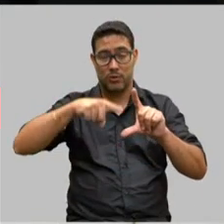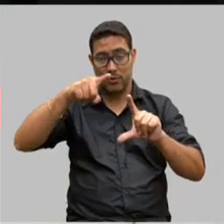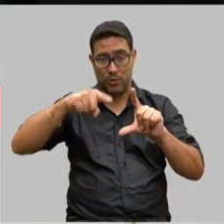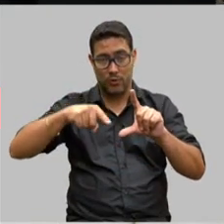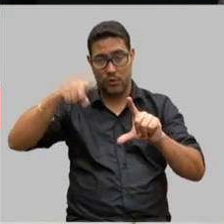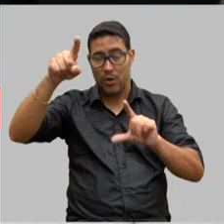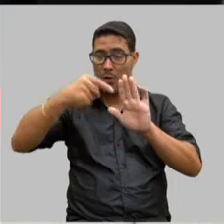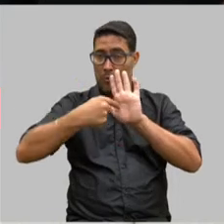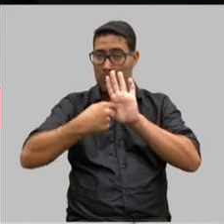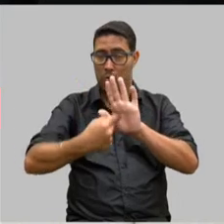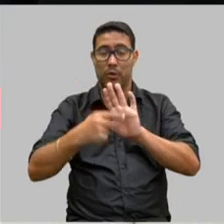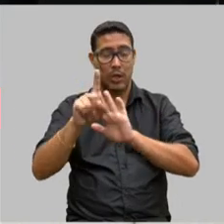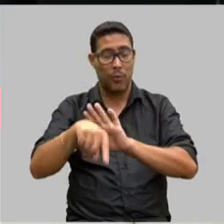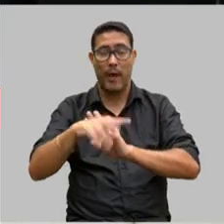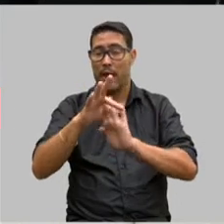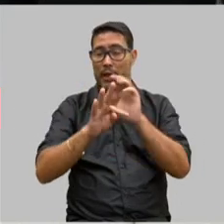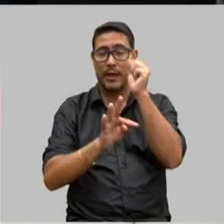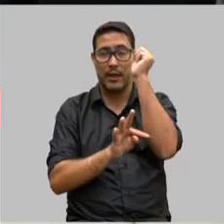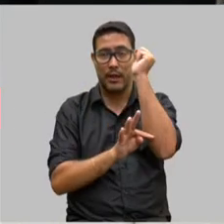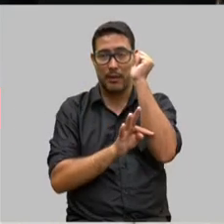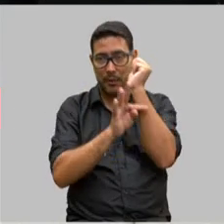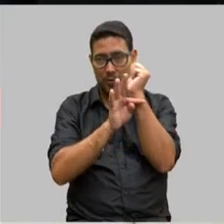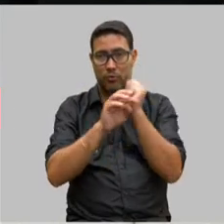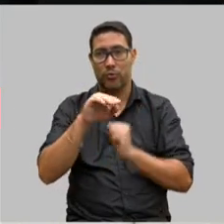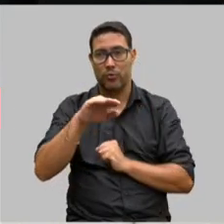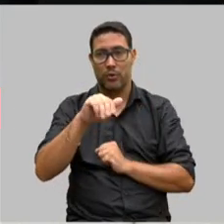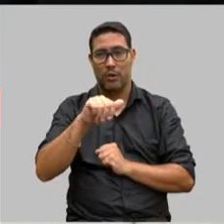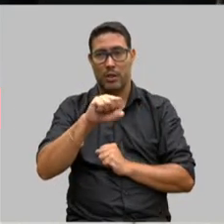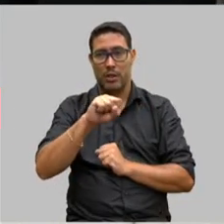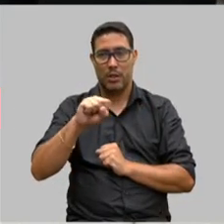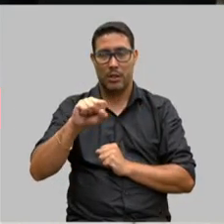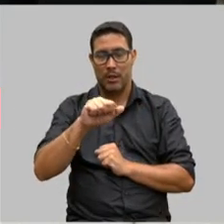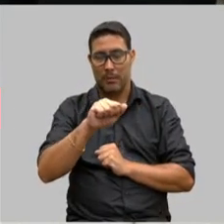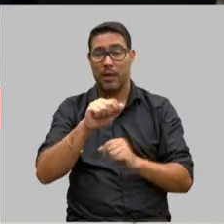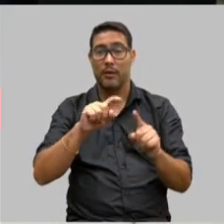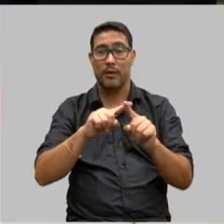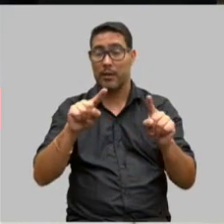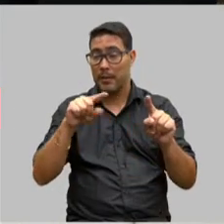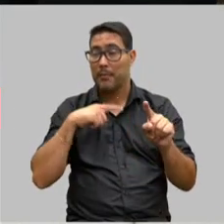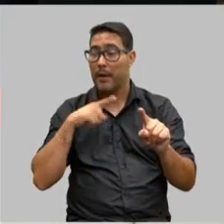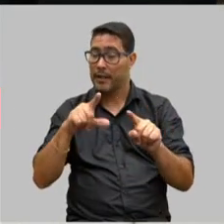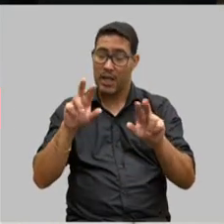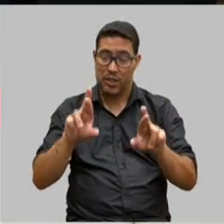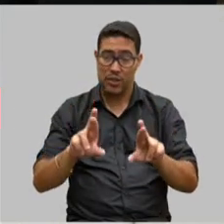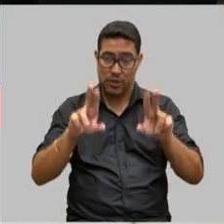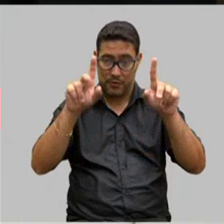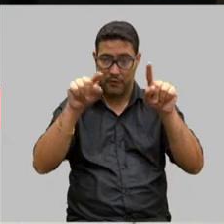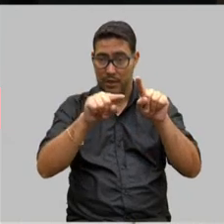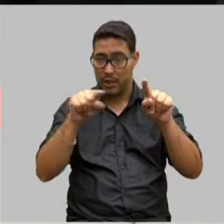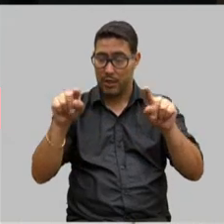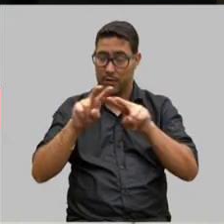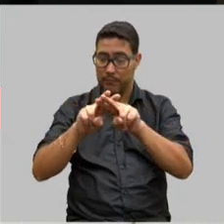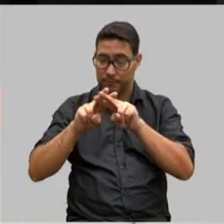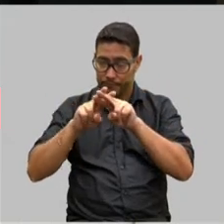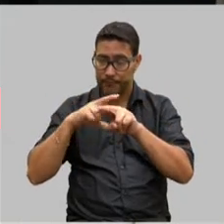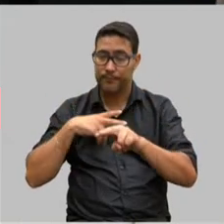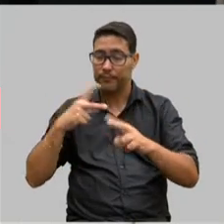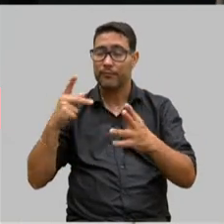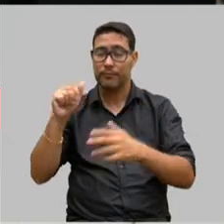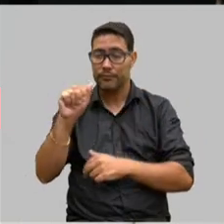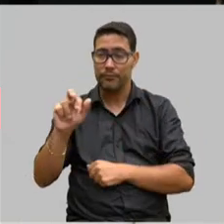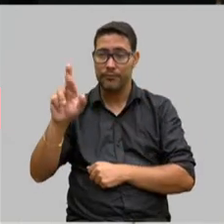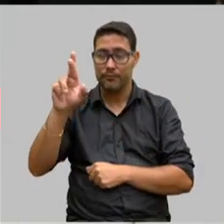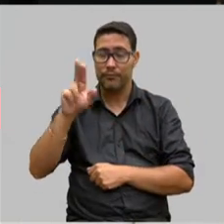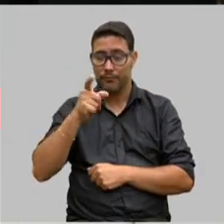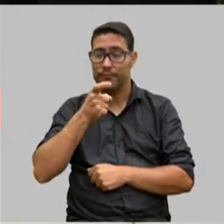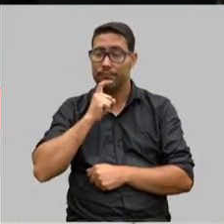da massa, mas a diferença, a anomalia causada pelo ar frio ao entrar